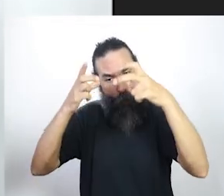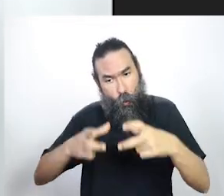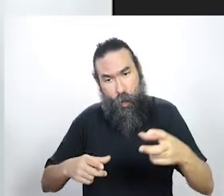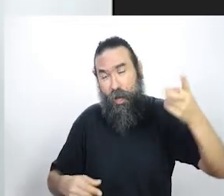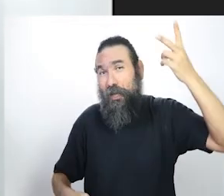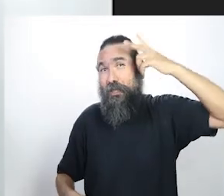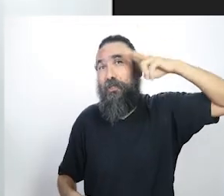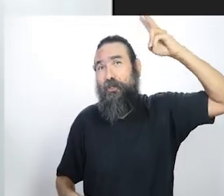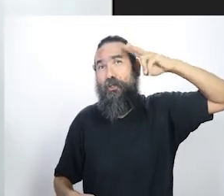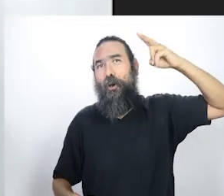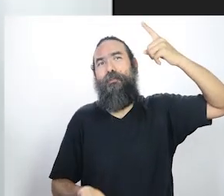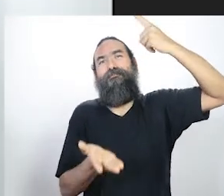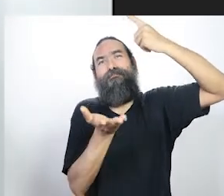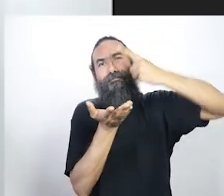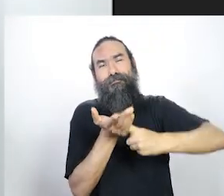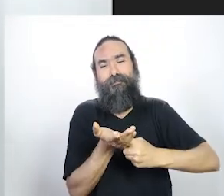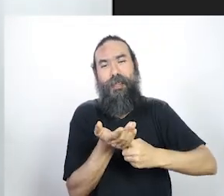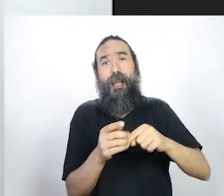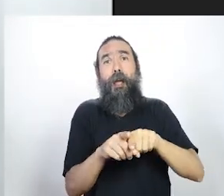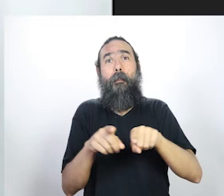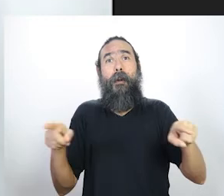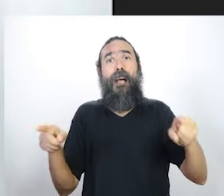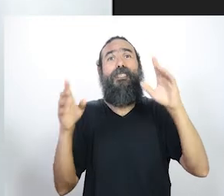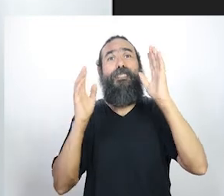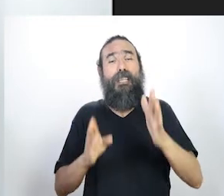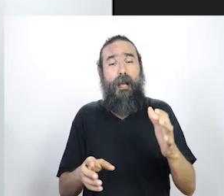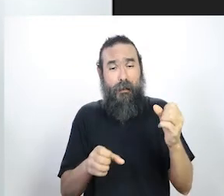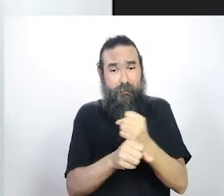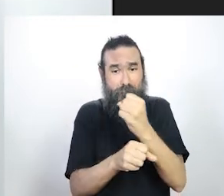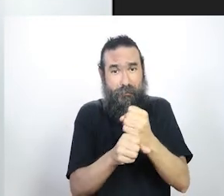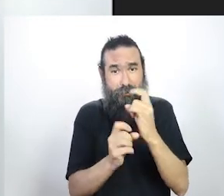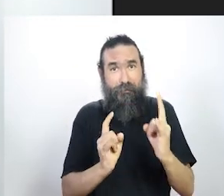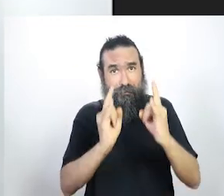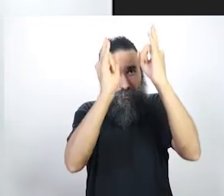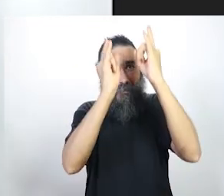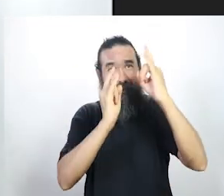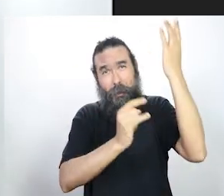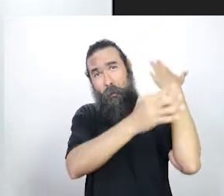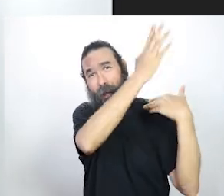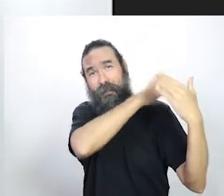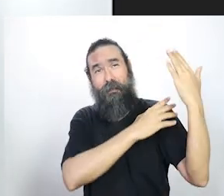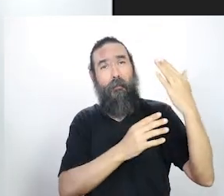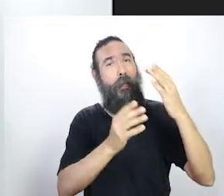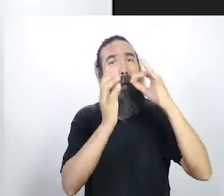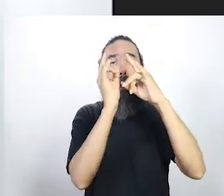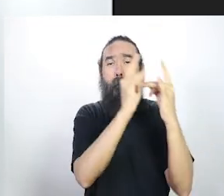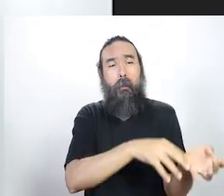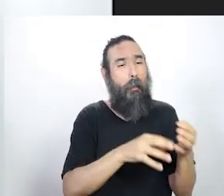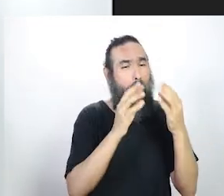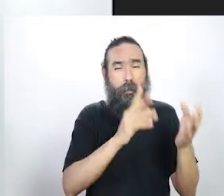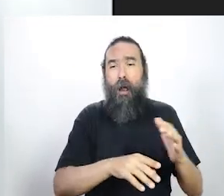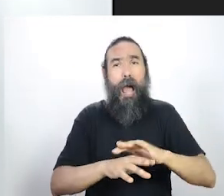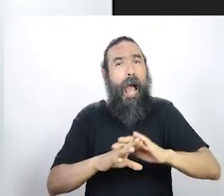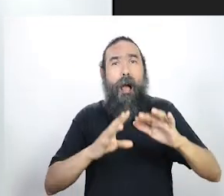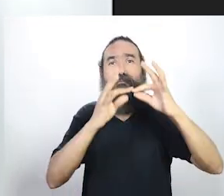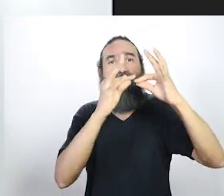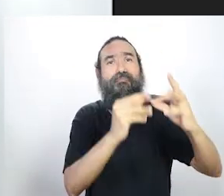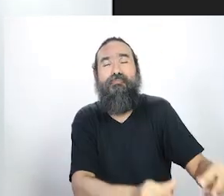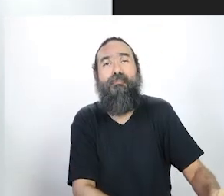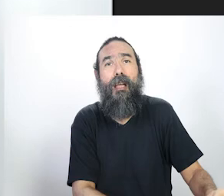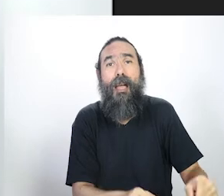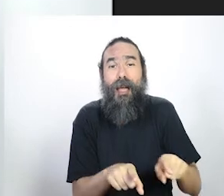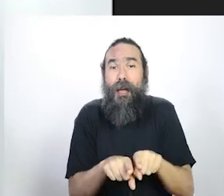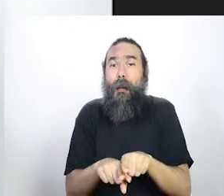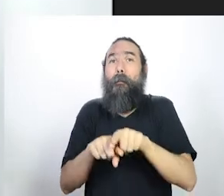porém foi demolido vários desses prédios, dessas construções. Mas as manifestações, elas ainda resistiram, apesar